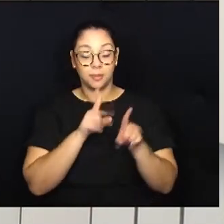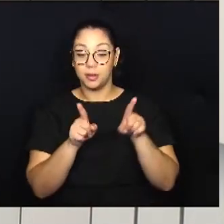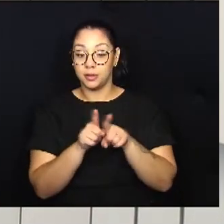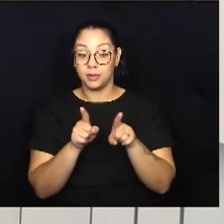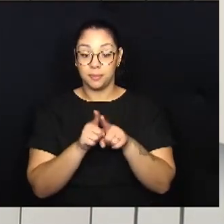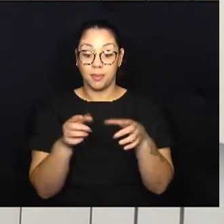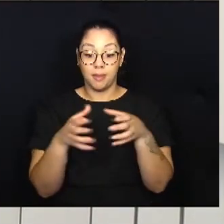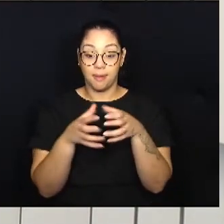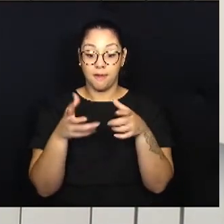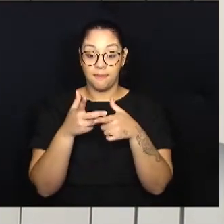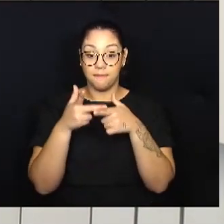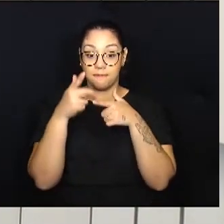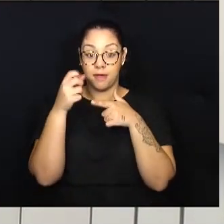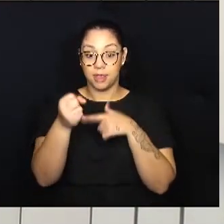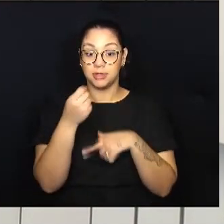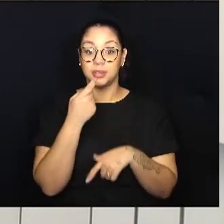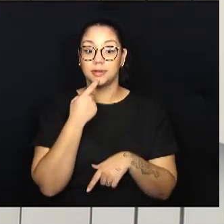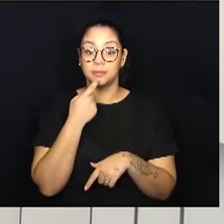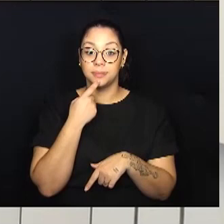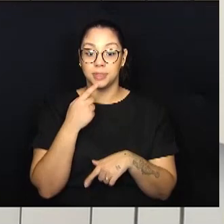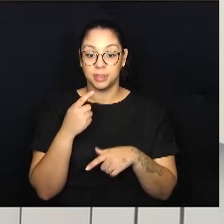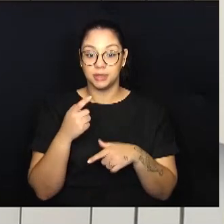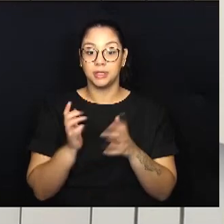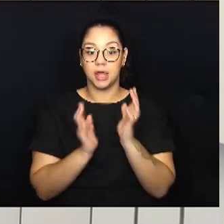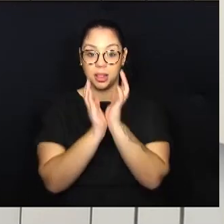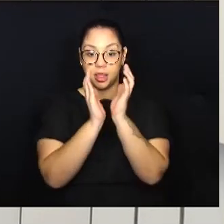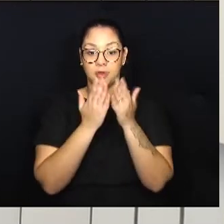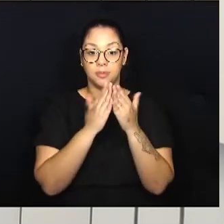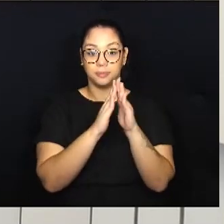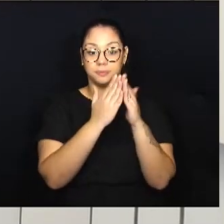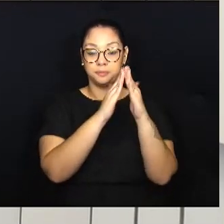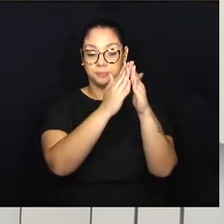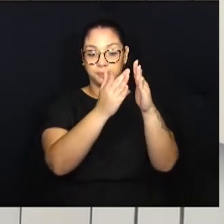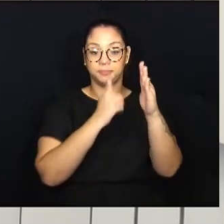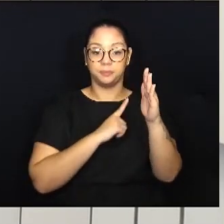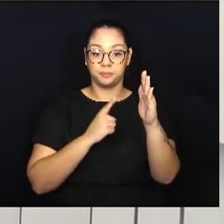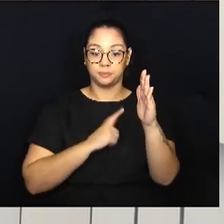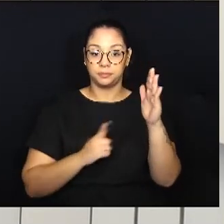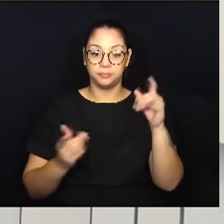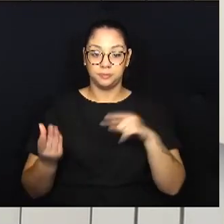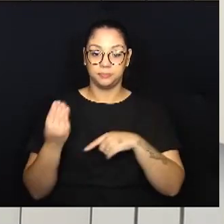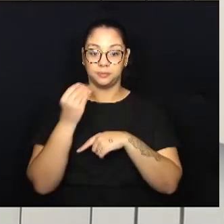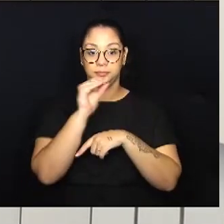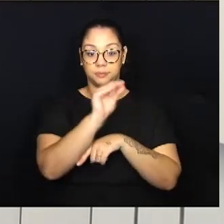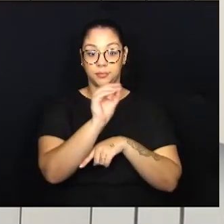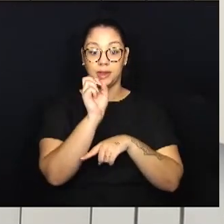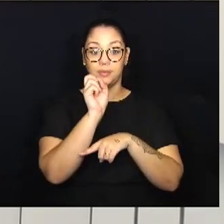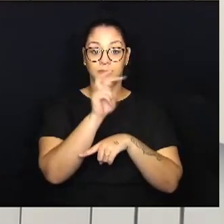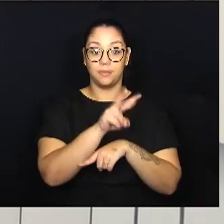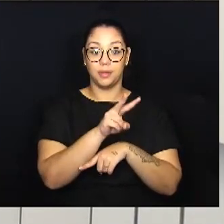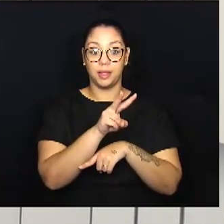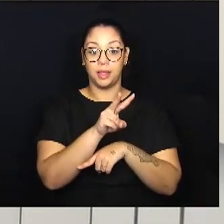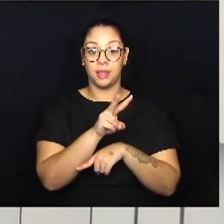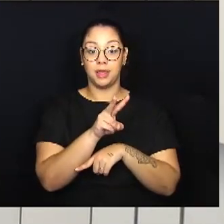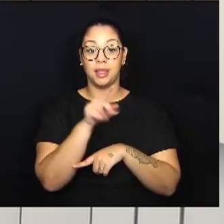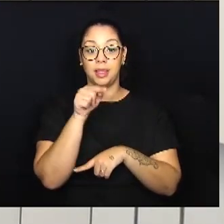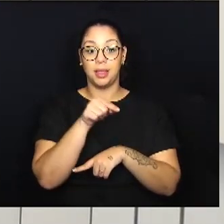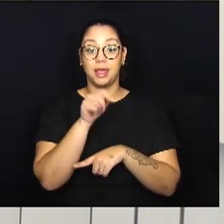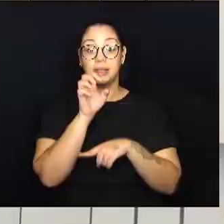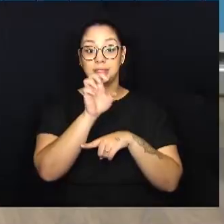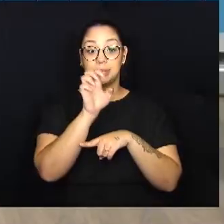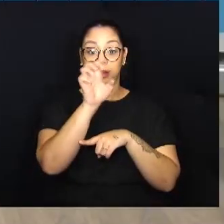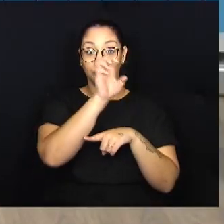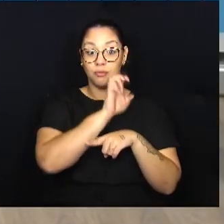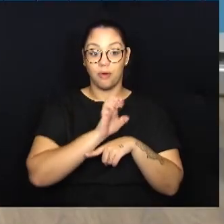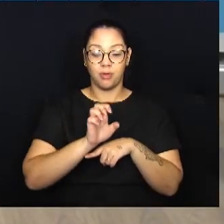Favelas, Campinas, será classificado para o torneio seletivo que dará vaga para a edição estadual.